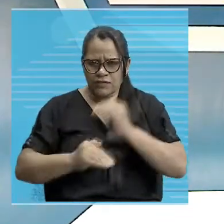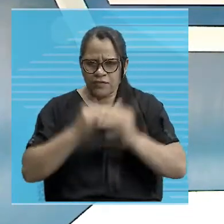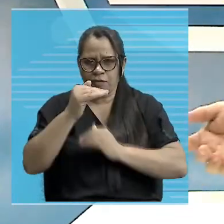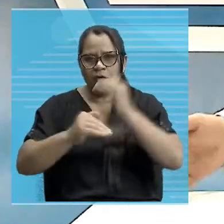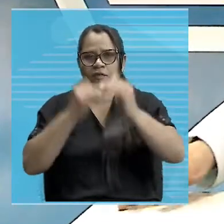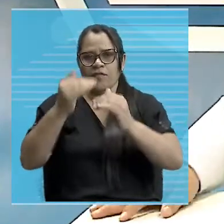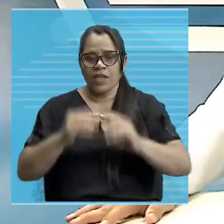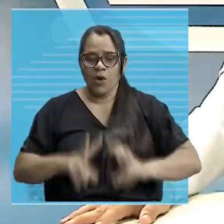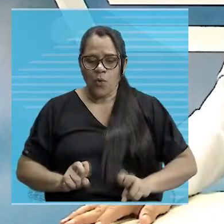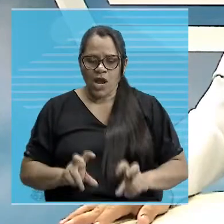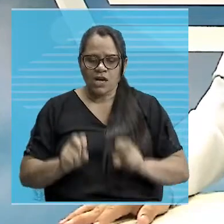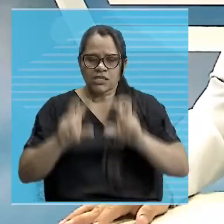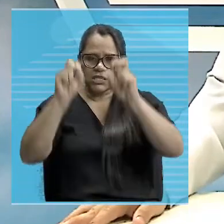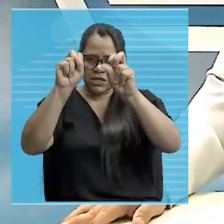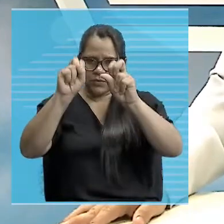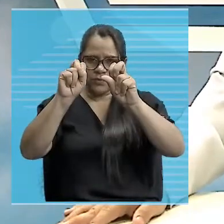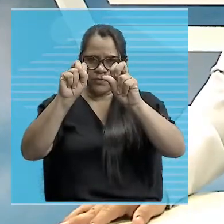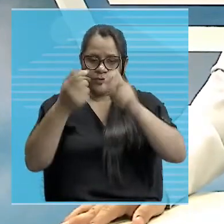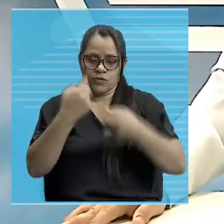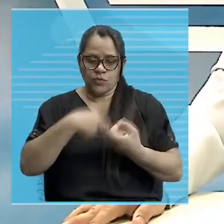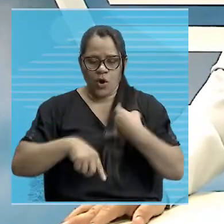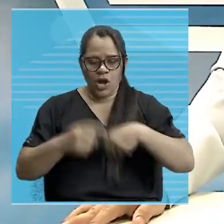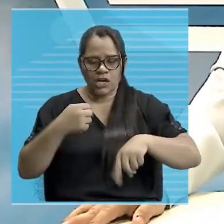ou coisa do tipo. Hã?